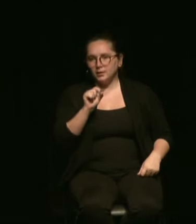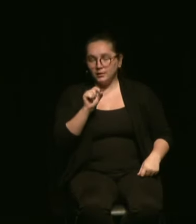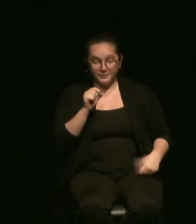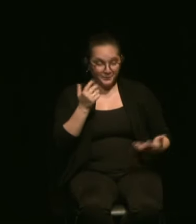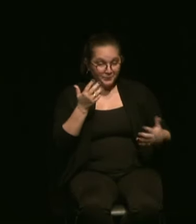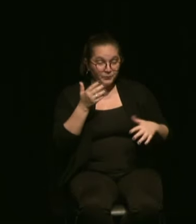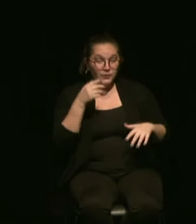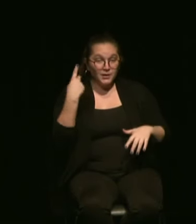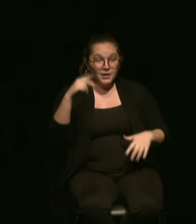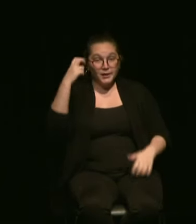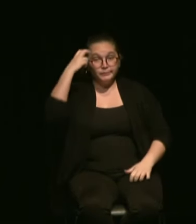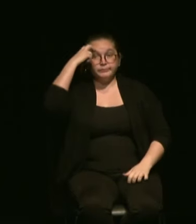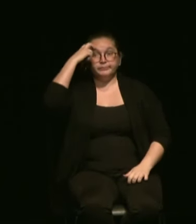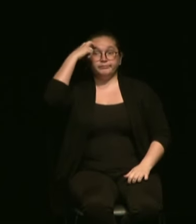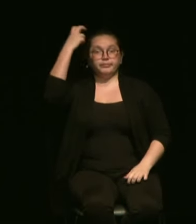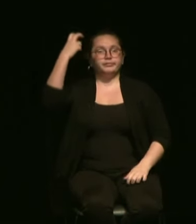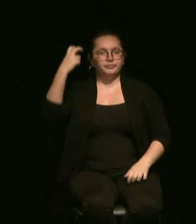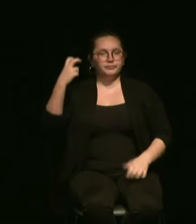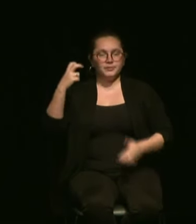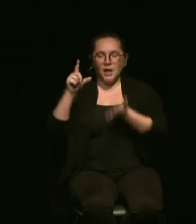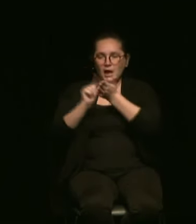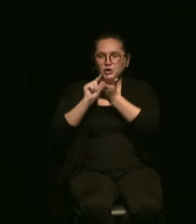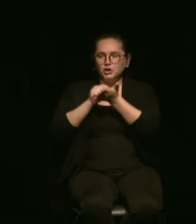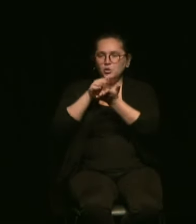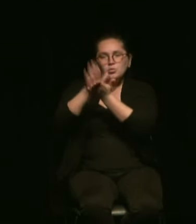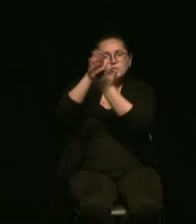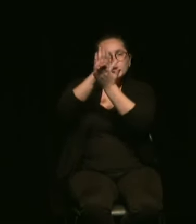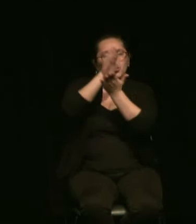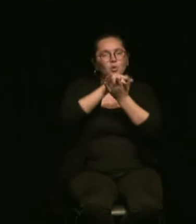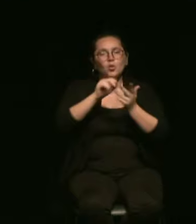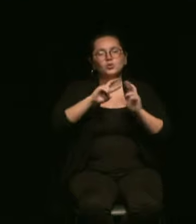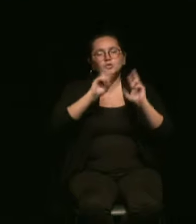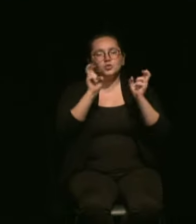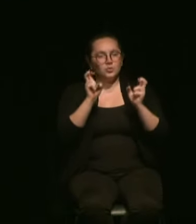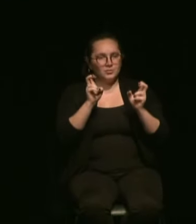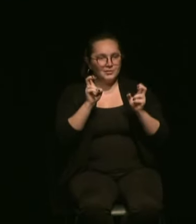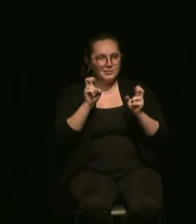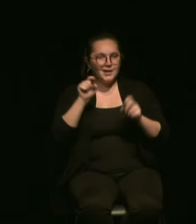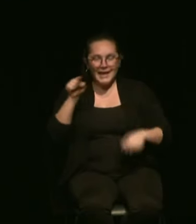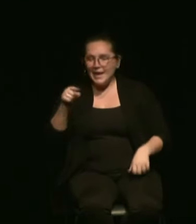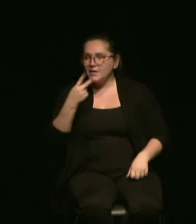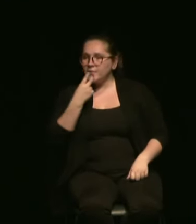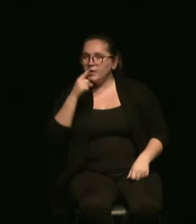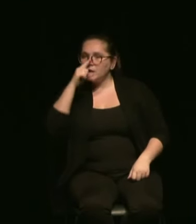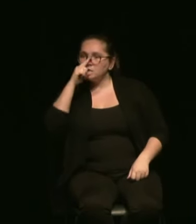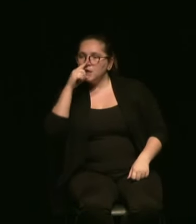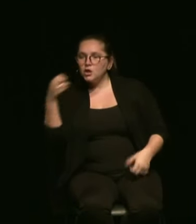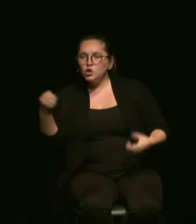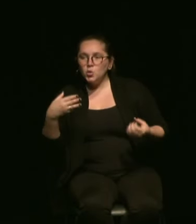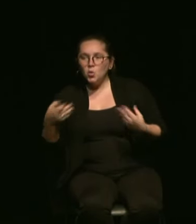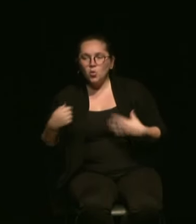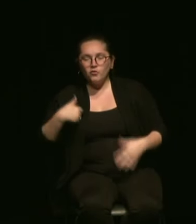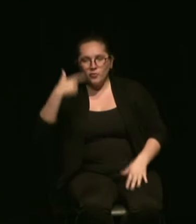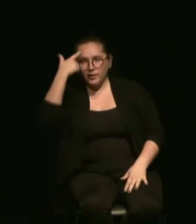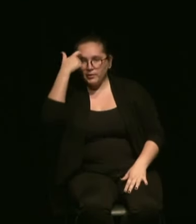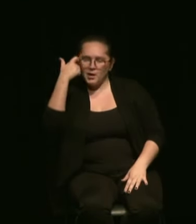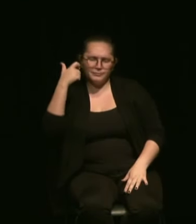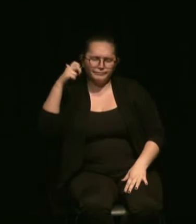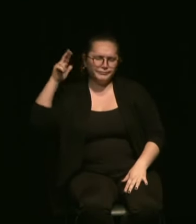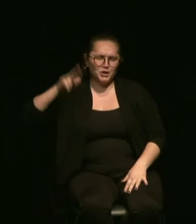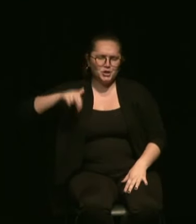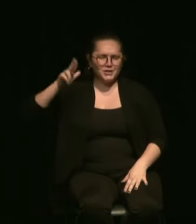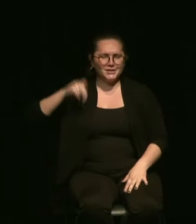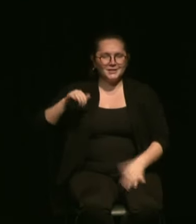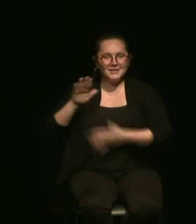do seu patrimônio intelectual, daquilo que publicou sobre um determinado assunto. Ele não vai arriscar uma ideia nova diante de uma câmera. Ele